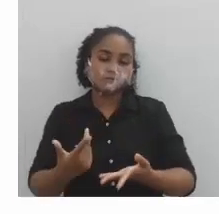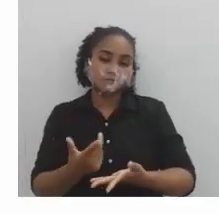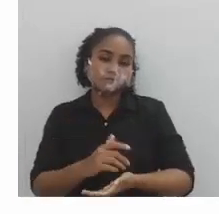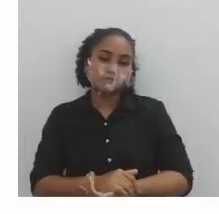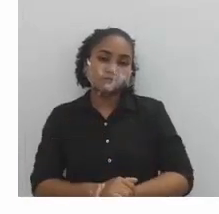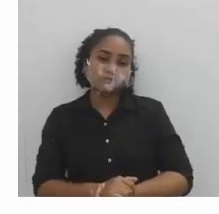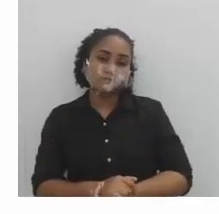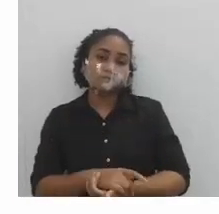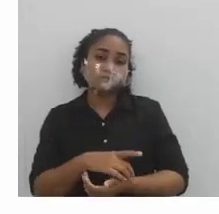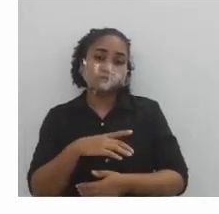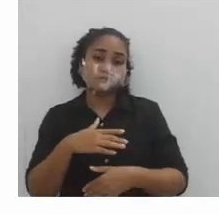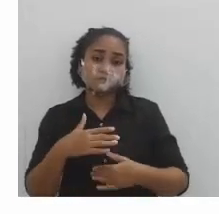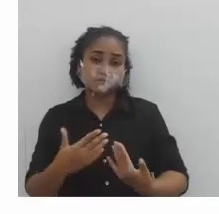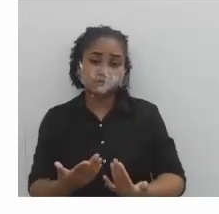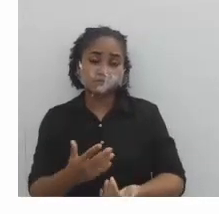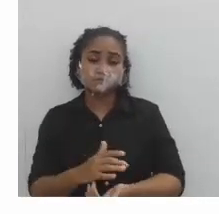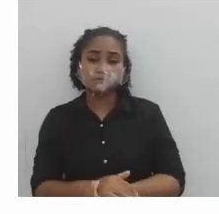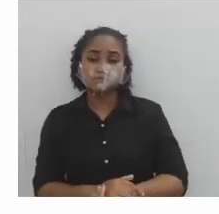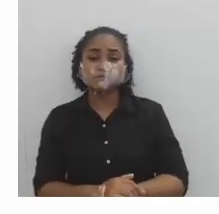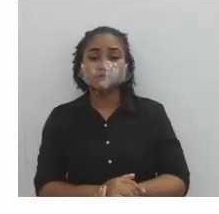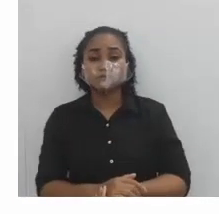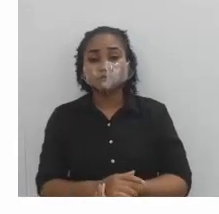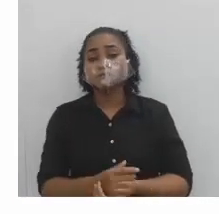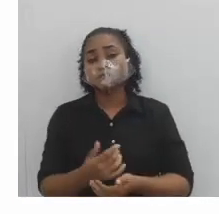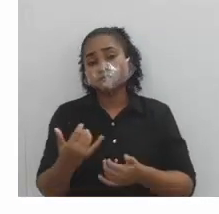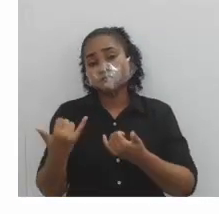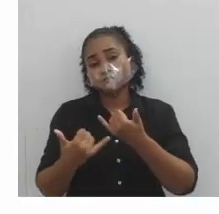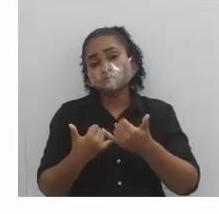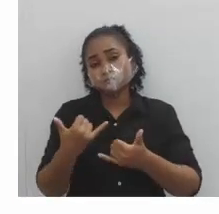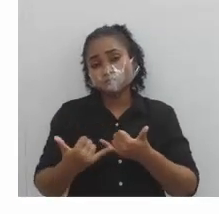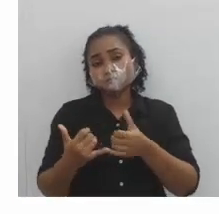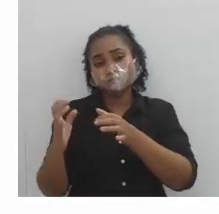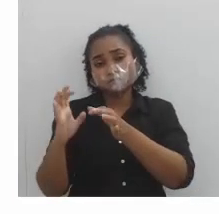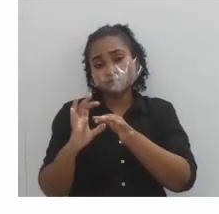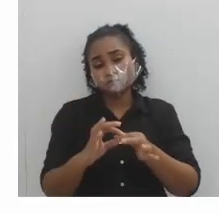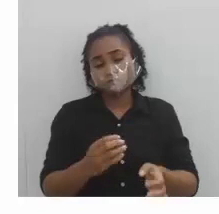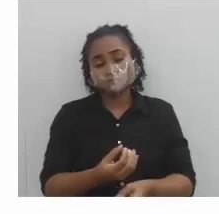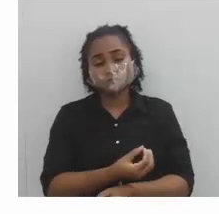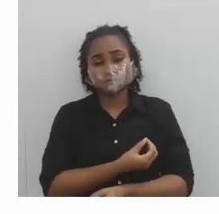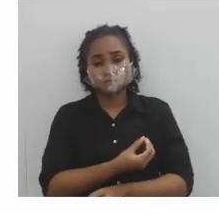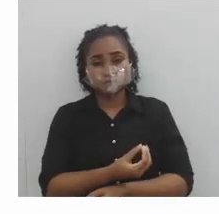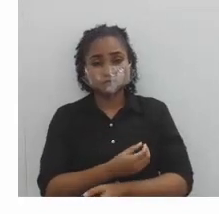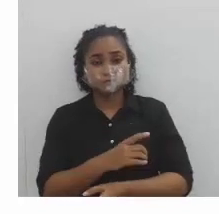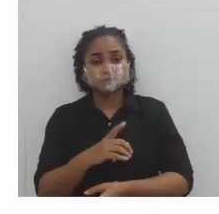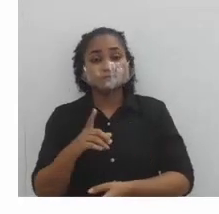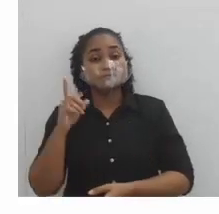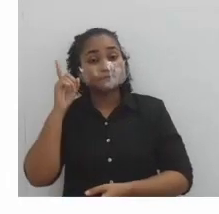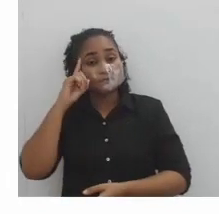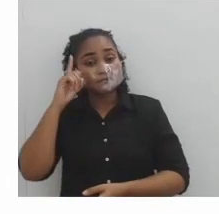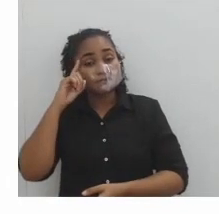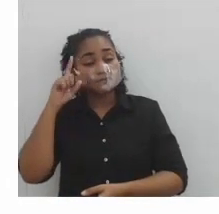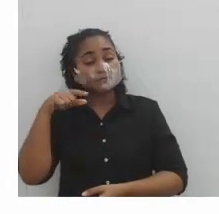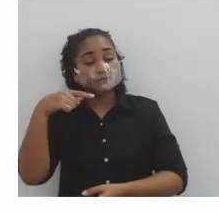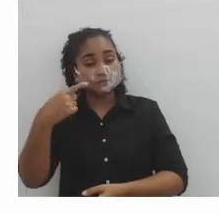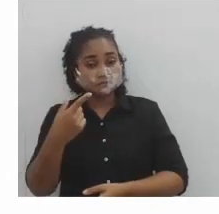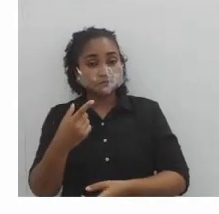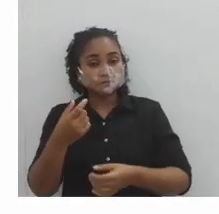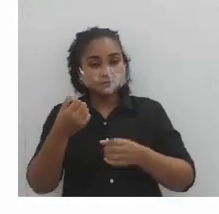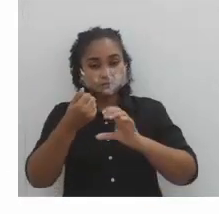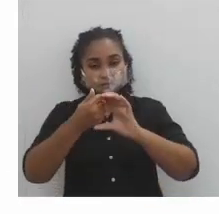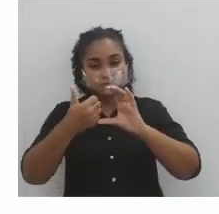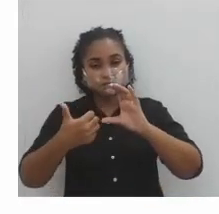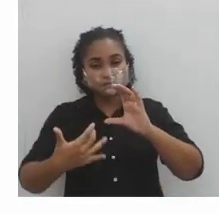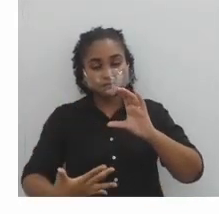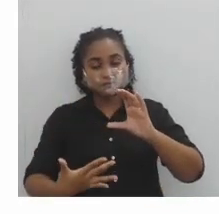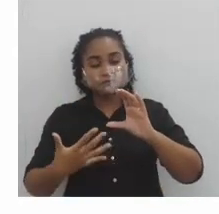eram atividades que eles realizavam no seu cotidiano. Outra questão dos